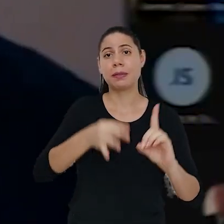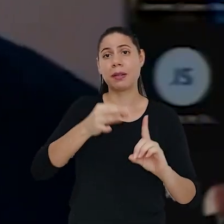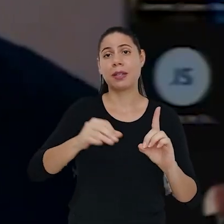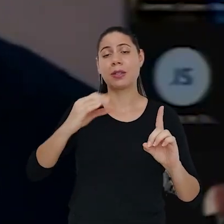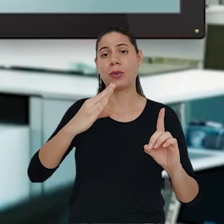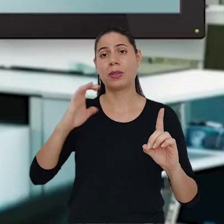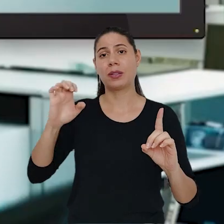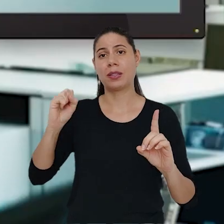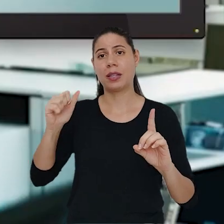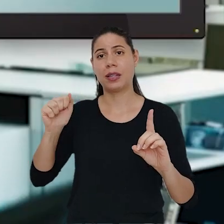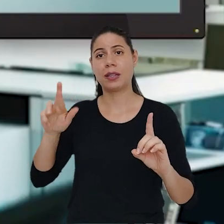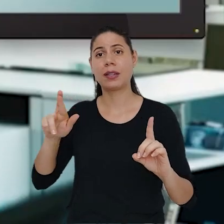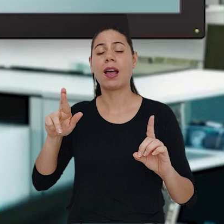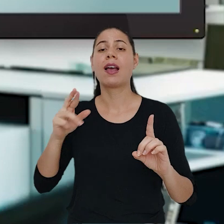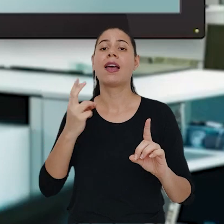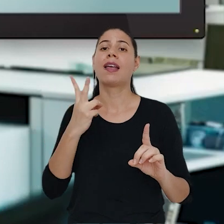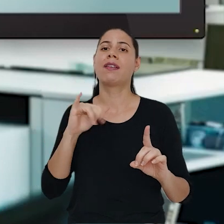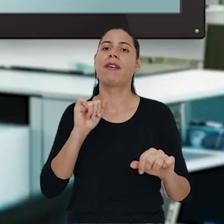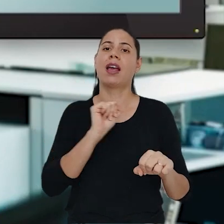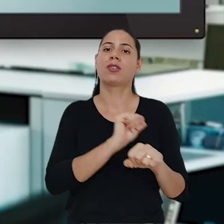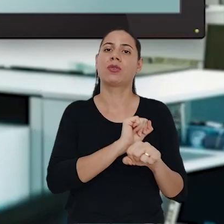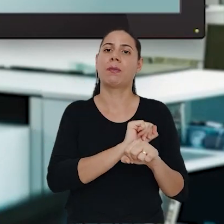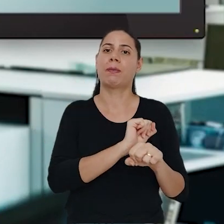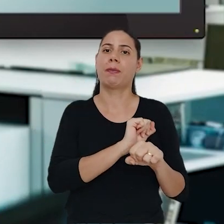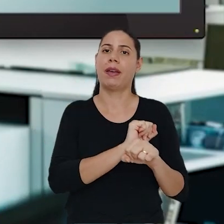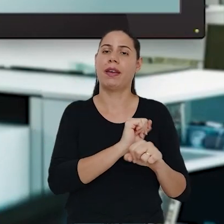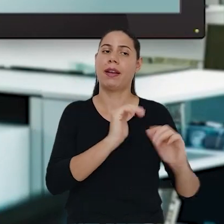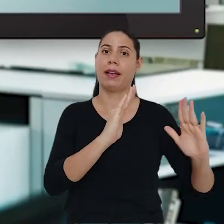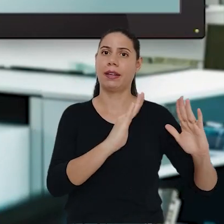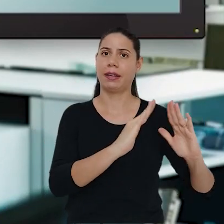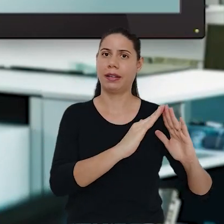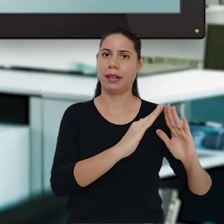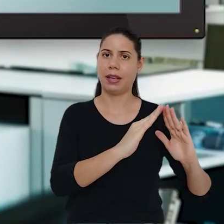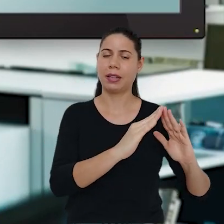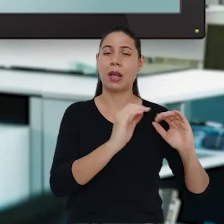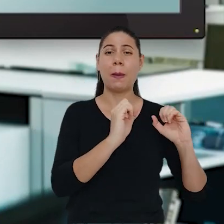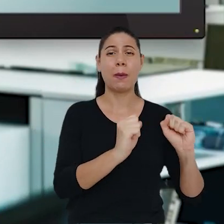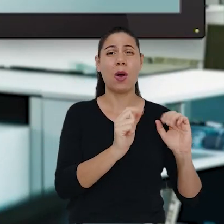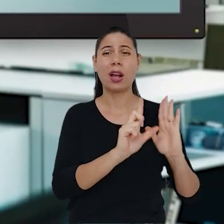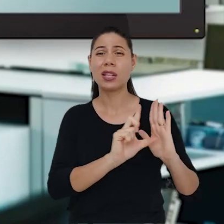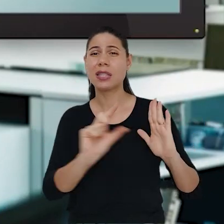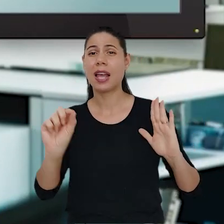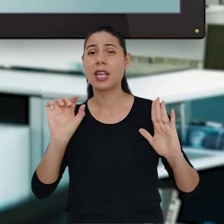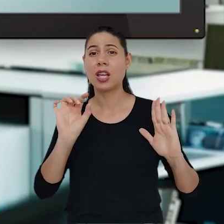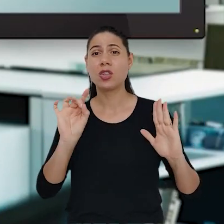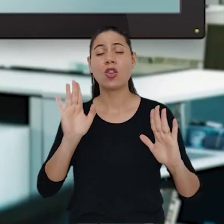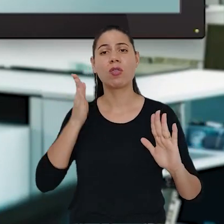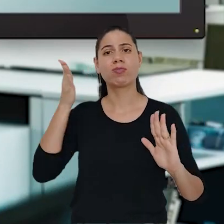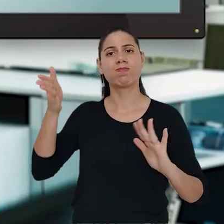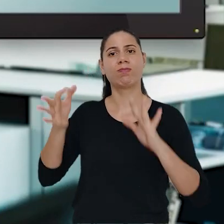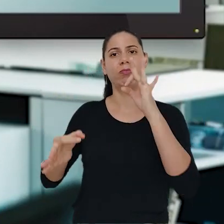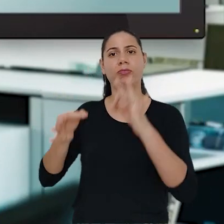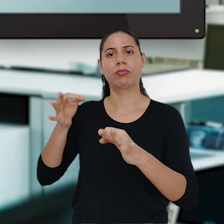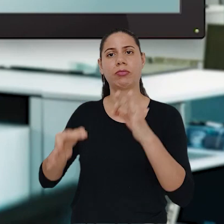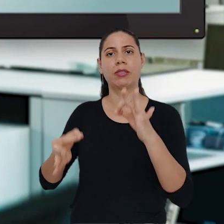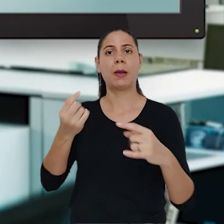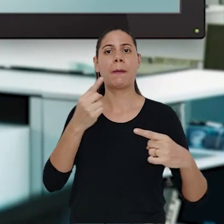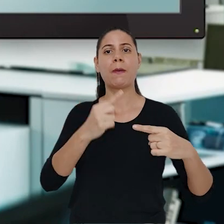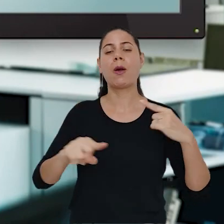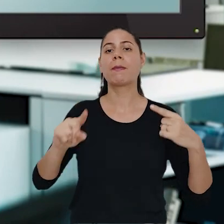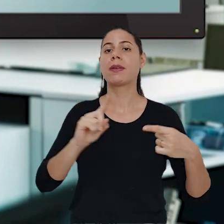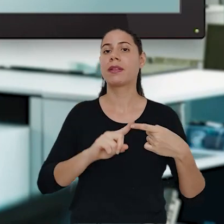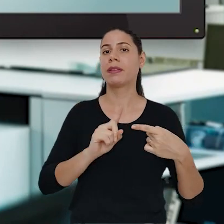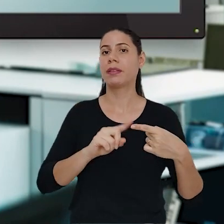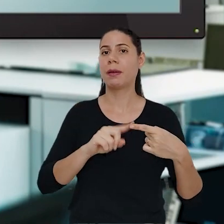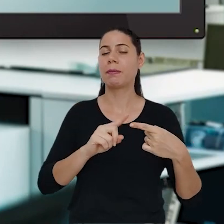César Jatahy, o réu vai aguardar a instrução do processo em casa, podendo se ausentar somente para comparecer em juízo. Ele foi proibido ainda